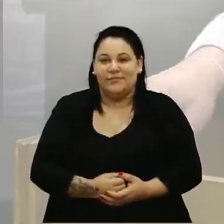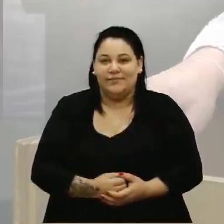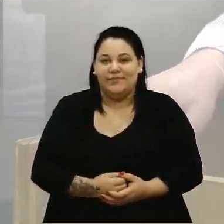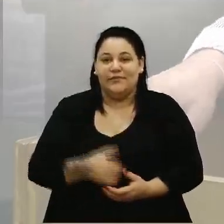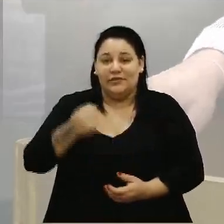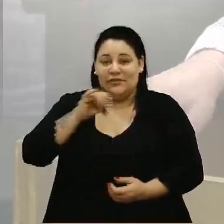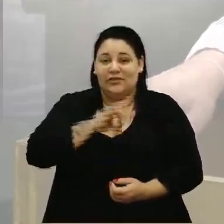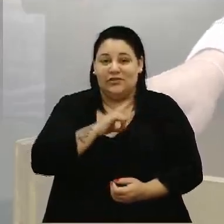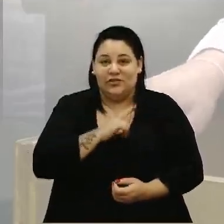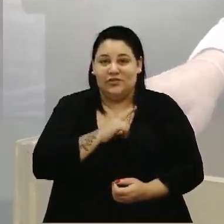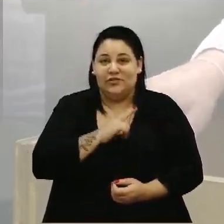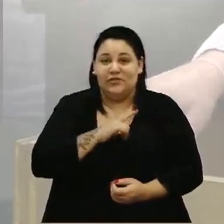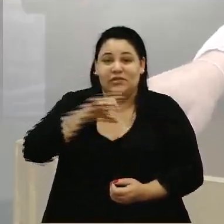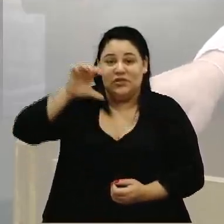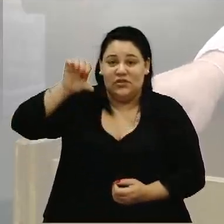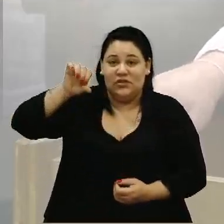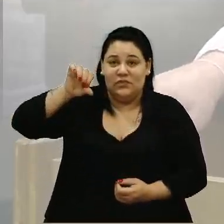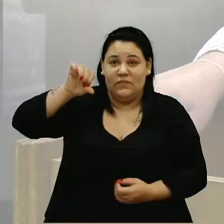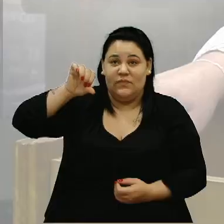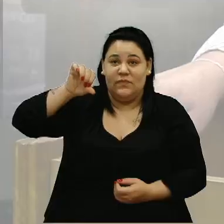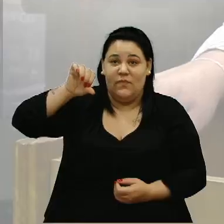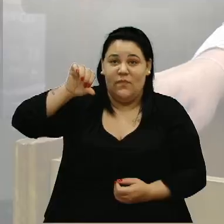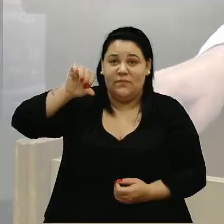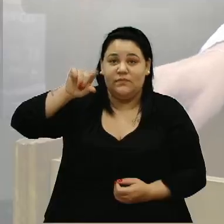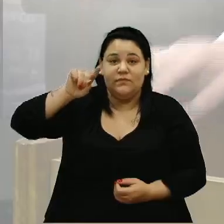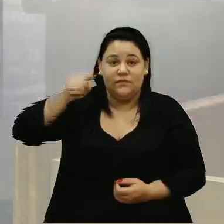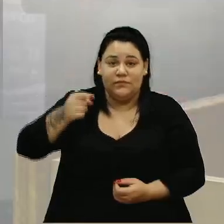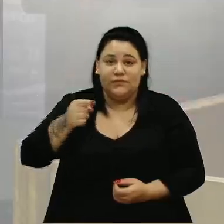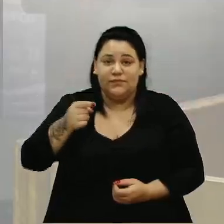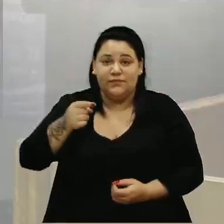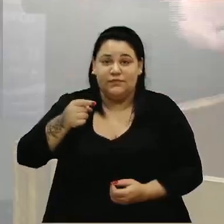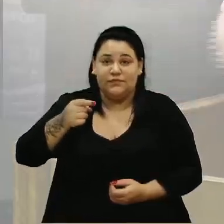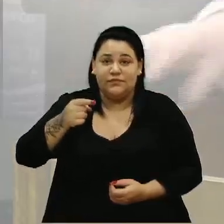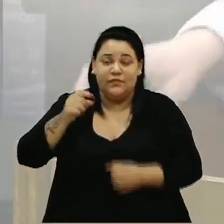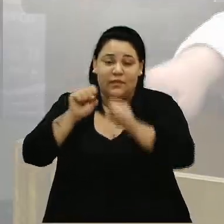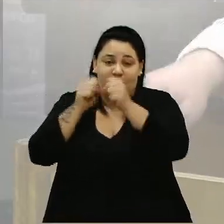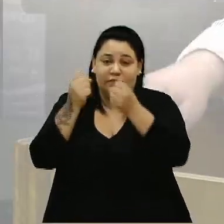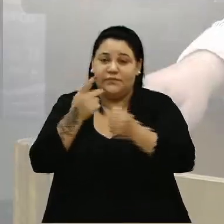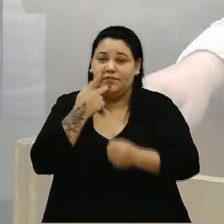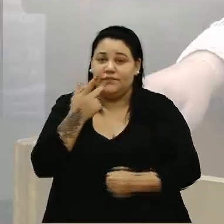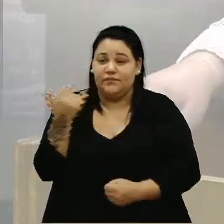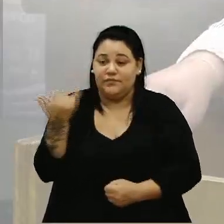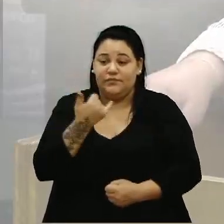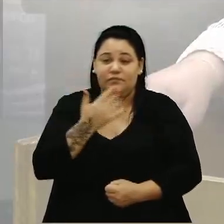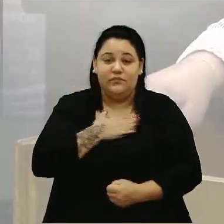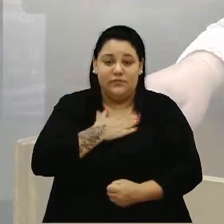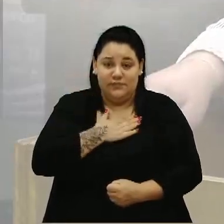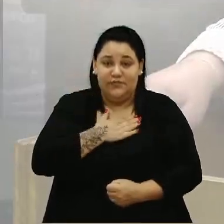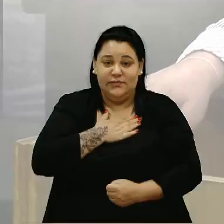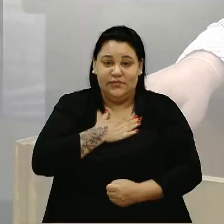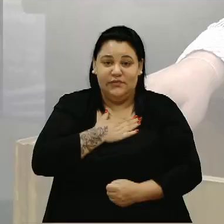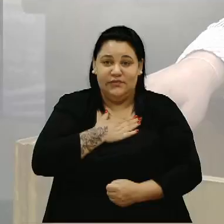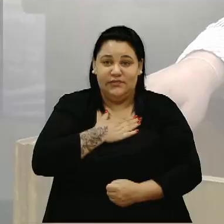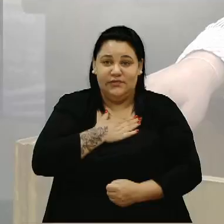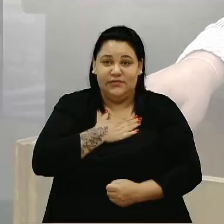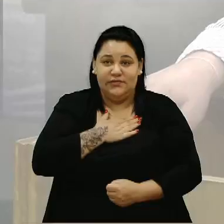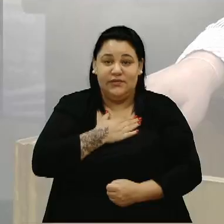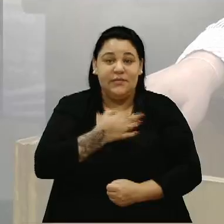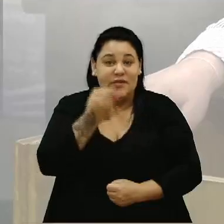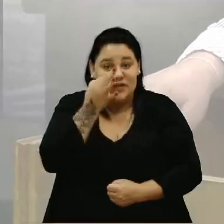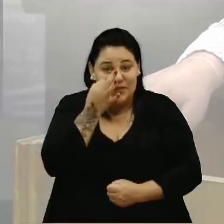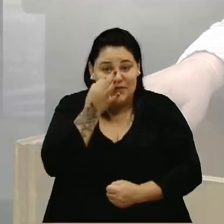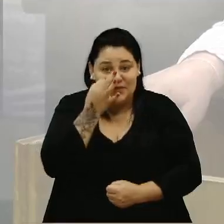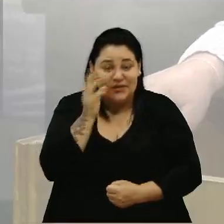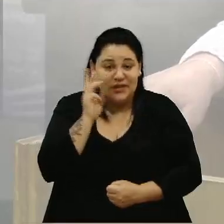tiver 9 luminárias queimadas, se for verdadeiro, isso foi dito para mim pessoalmente terça-feira, então nós temos